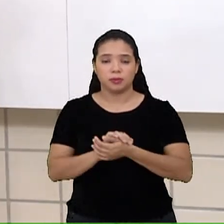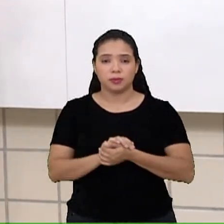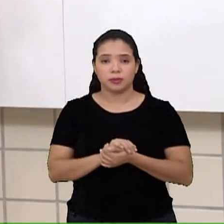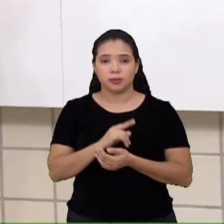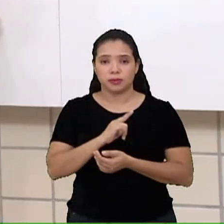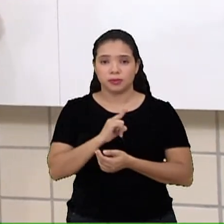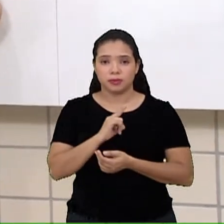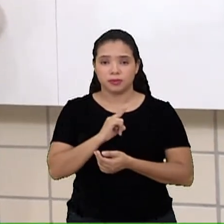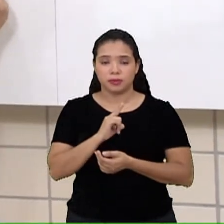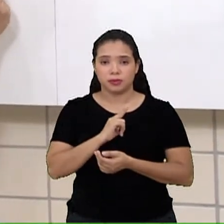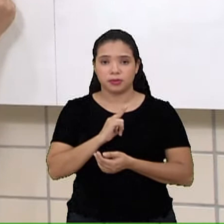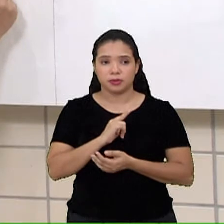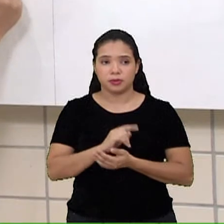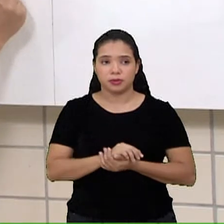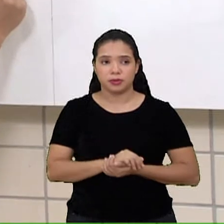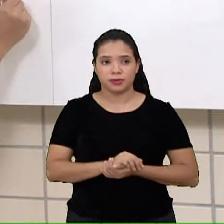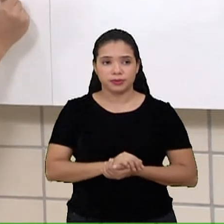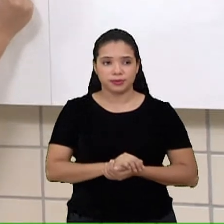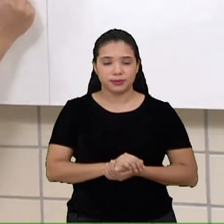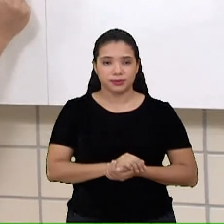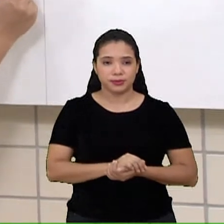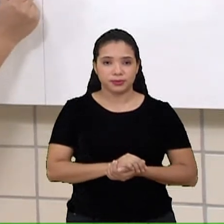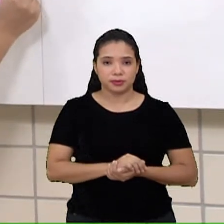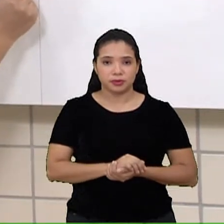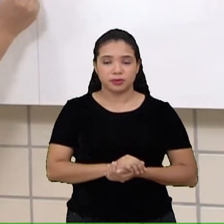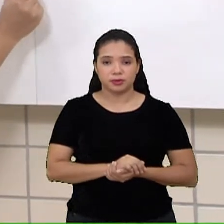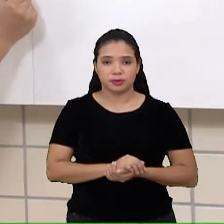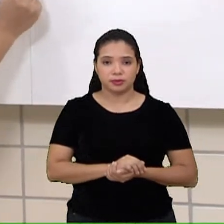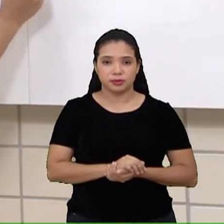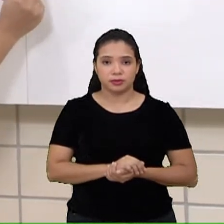vou ter, vamos lá, composta.